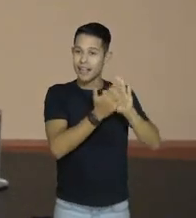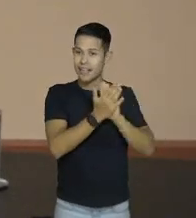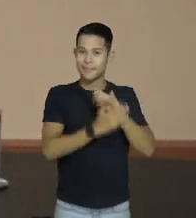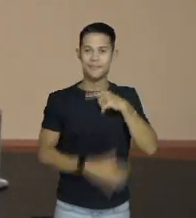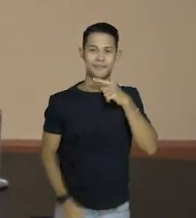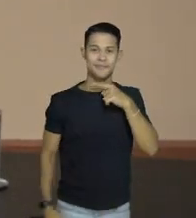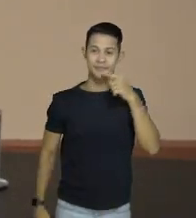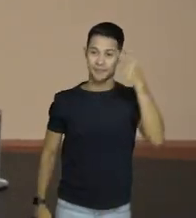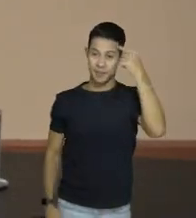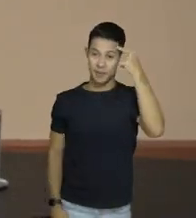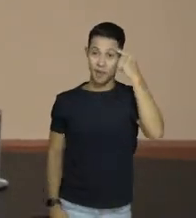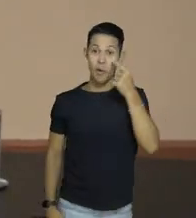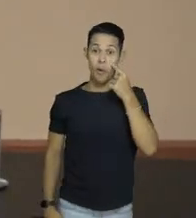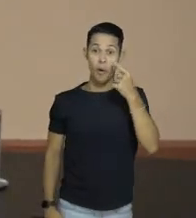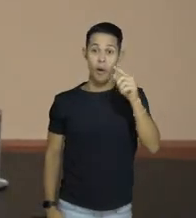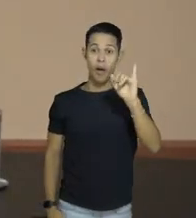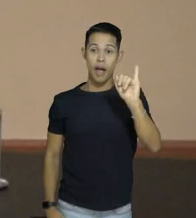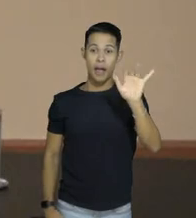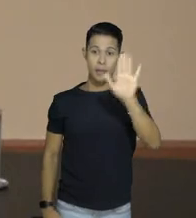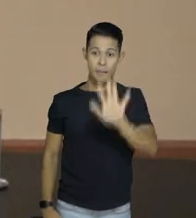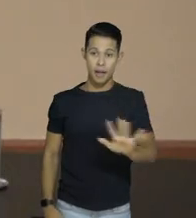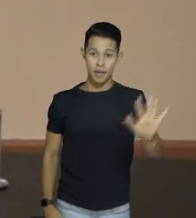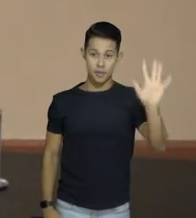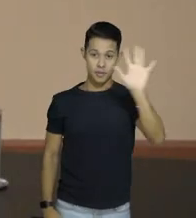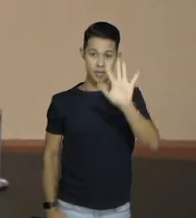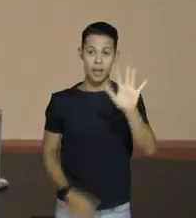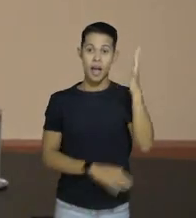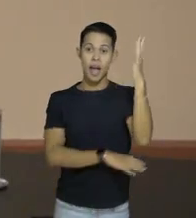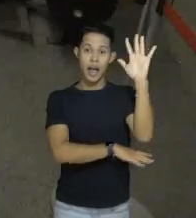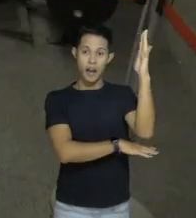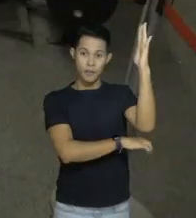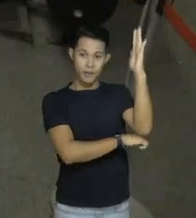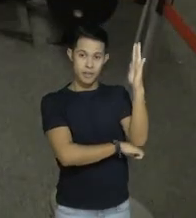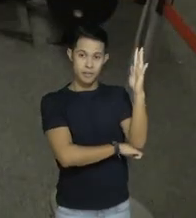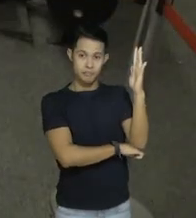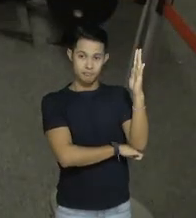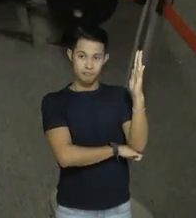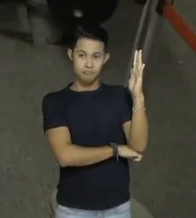essa árvore, o que que vocês conseguem ver ali?